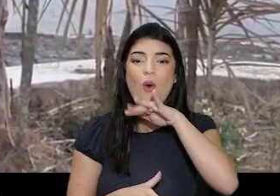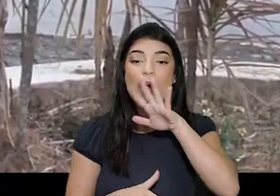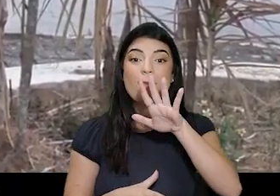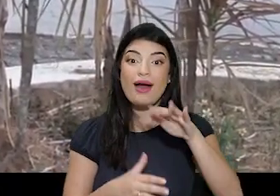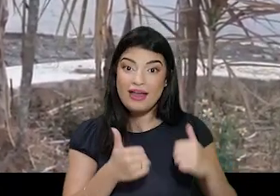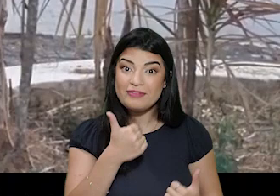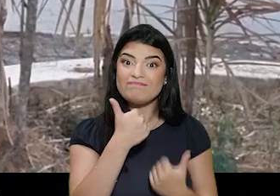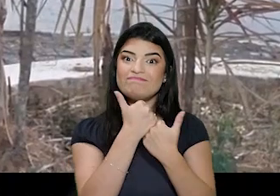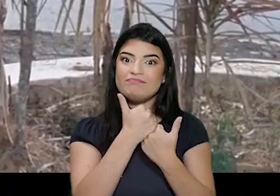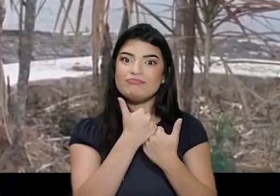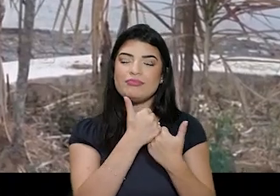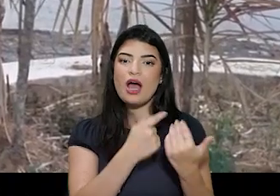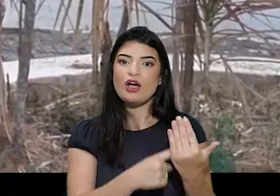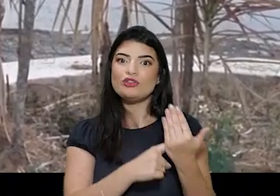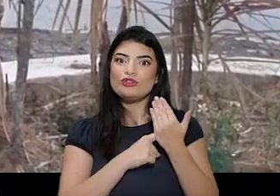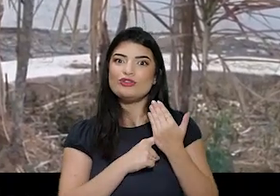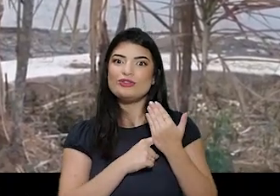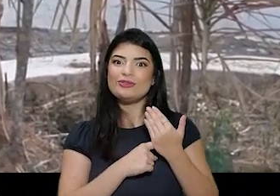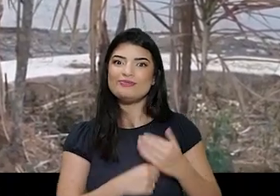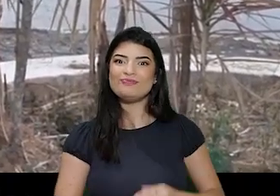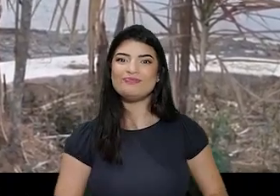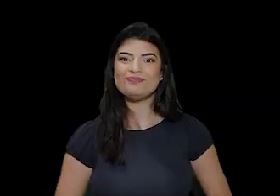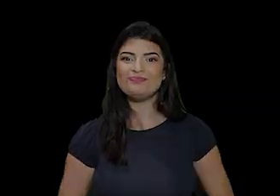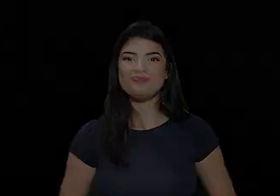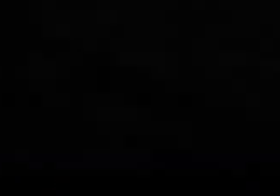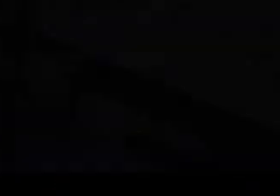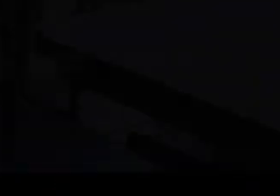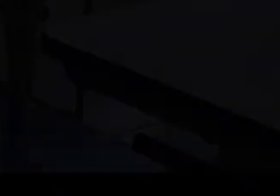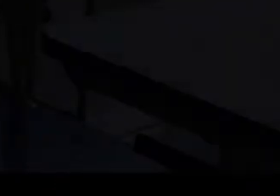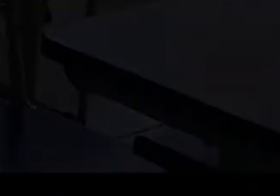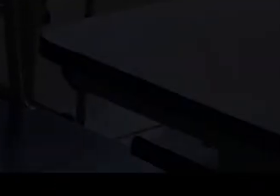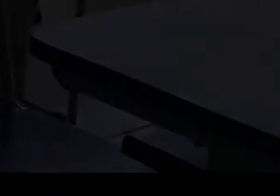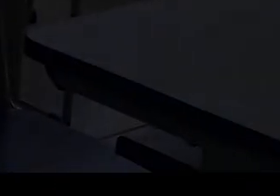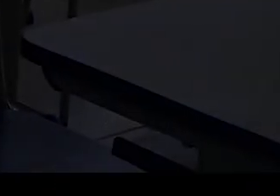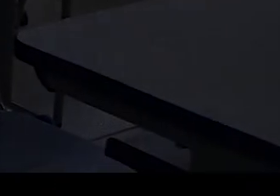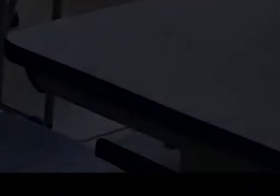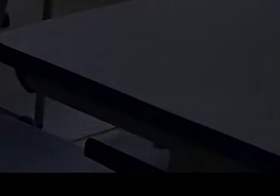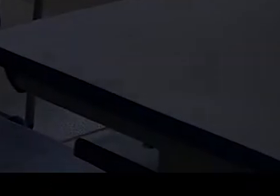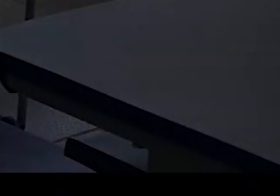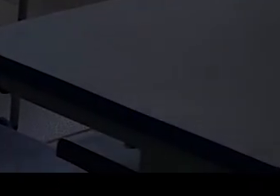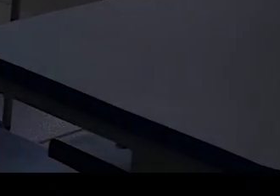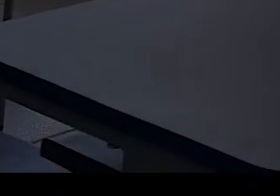certo apoio para poder buscar mais sobre isso.